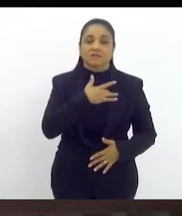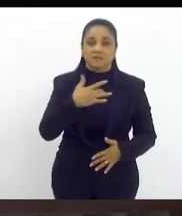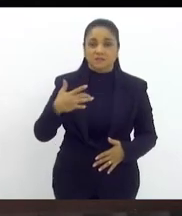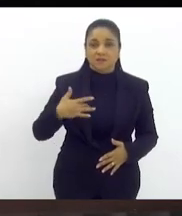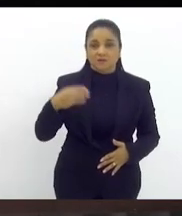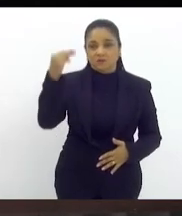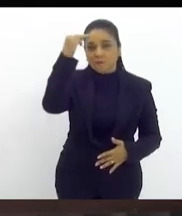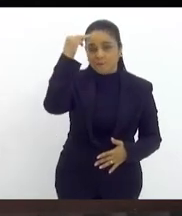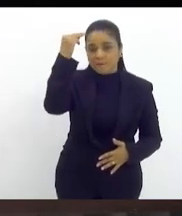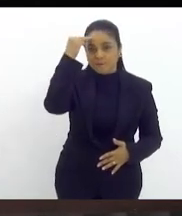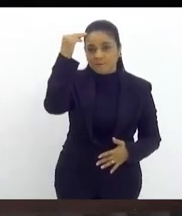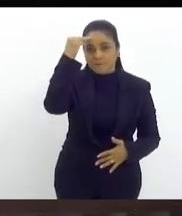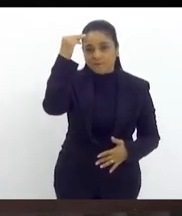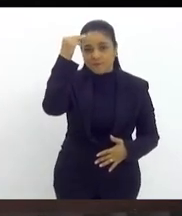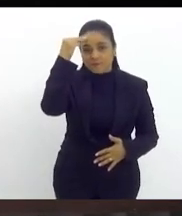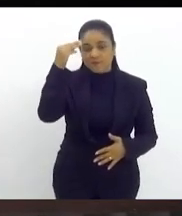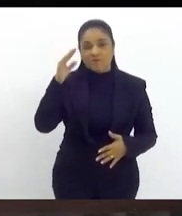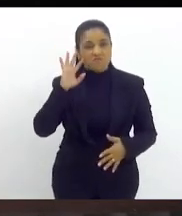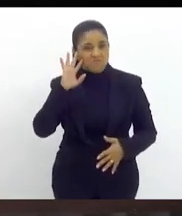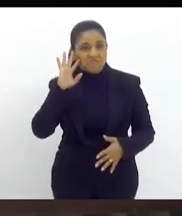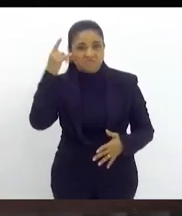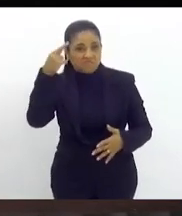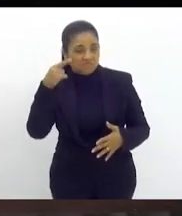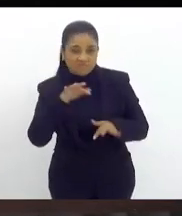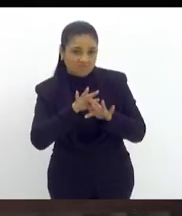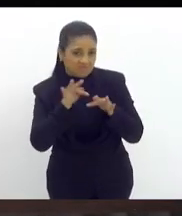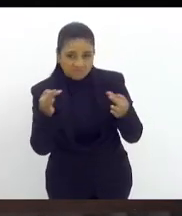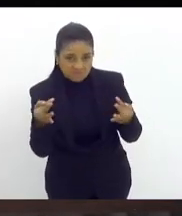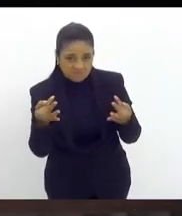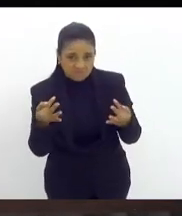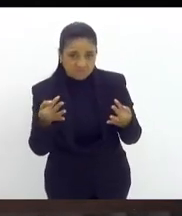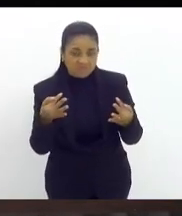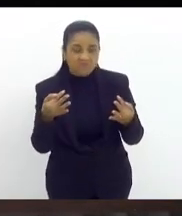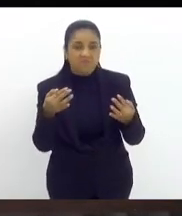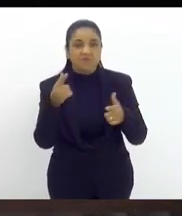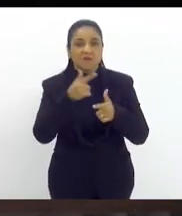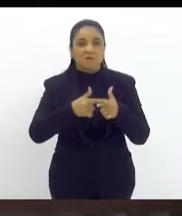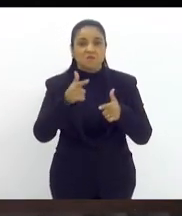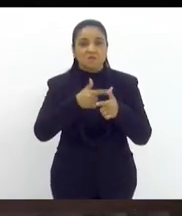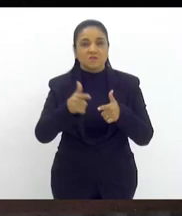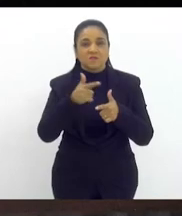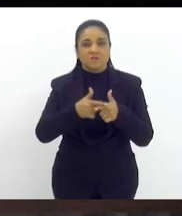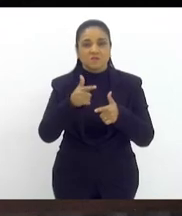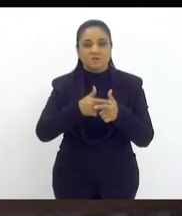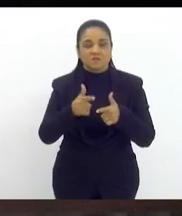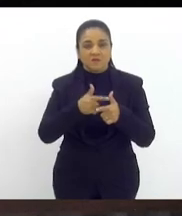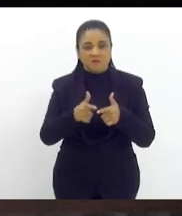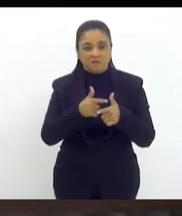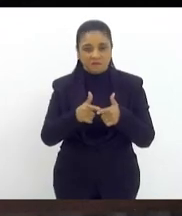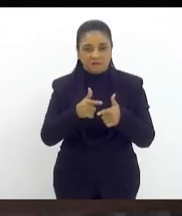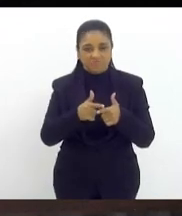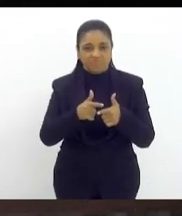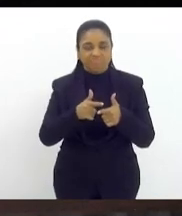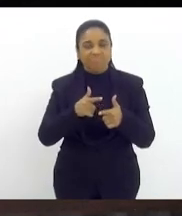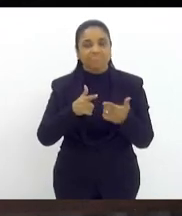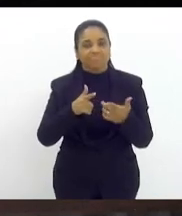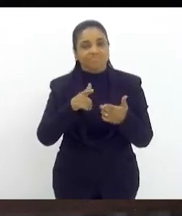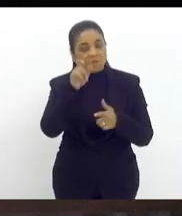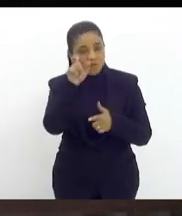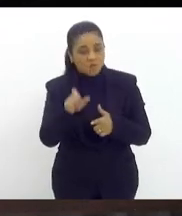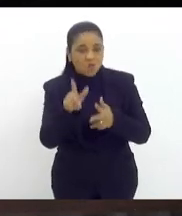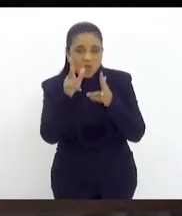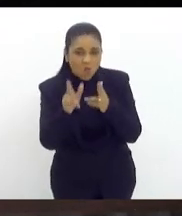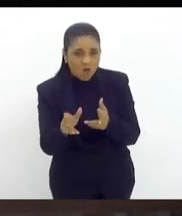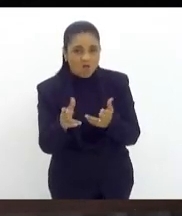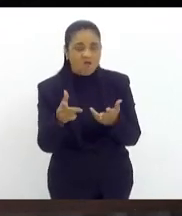não há resoluções simples para problemas tão complexos como esse. A gente tem que refletir sobre o